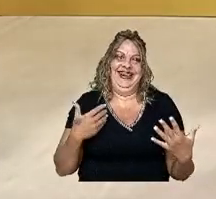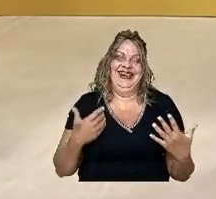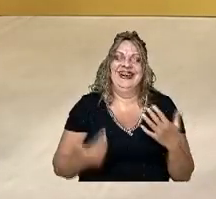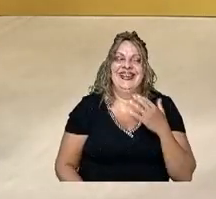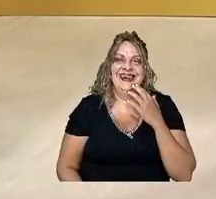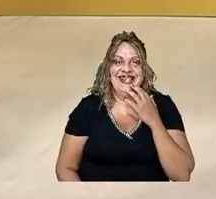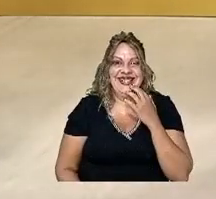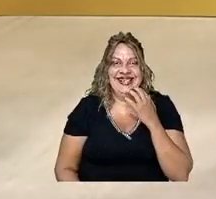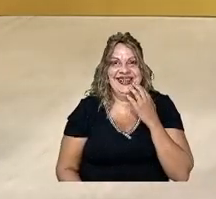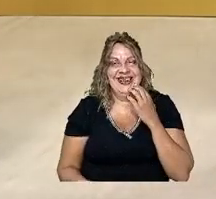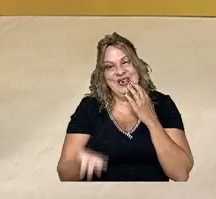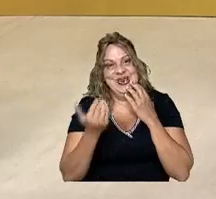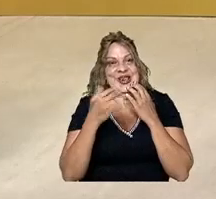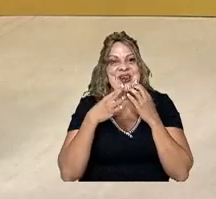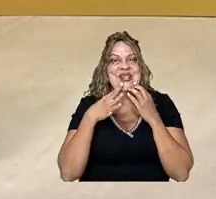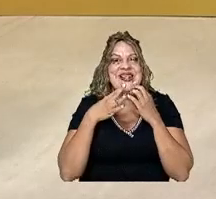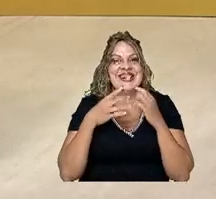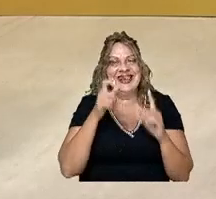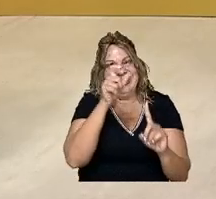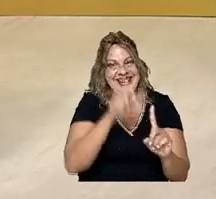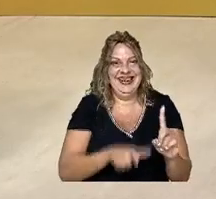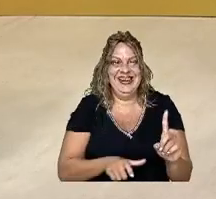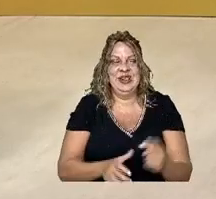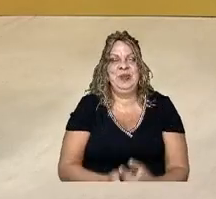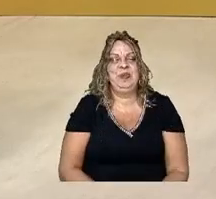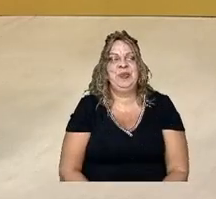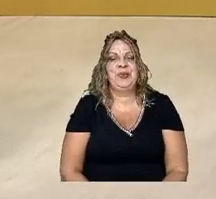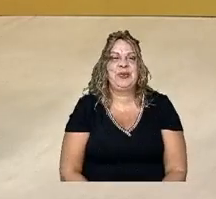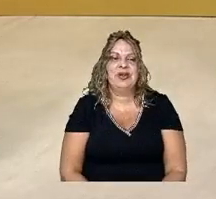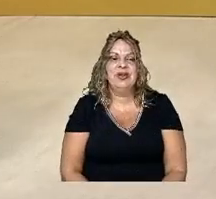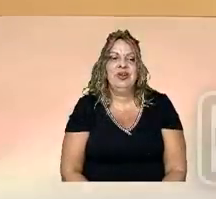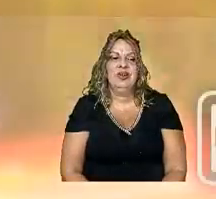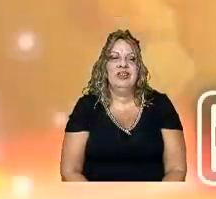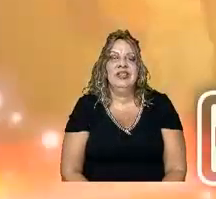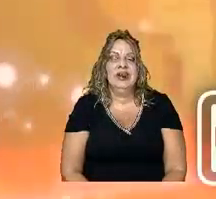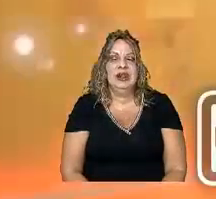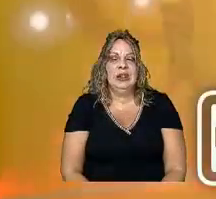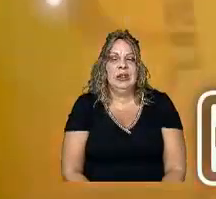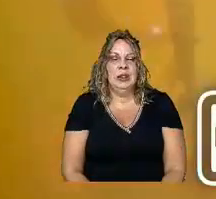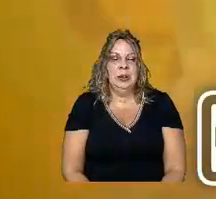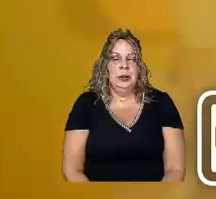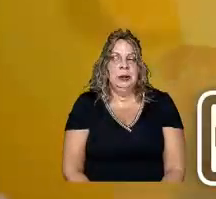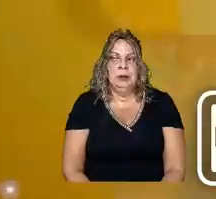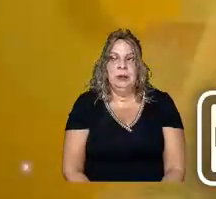Vamos conferir o depoimento captado aí pela nossa caravana Caju Cap. Roda!